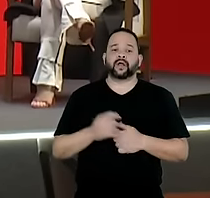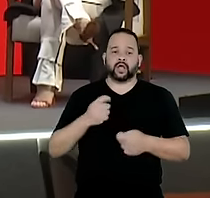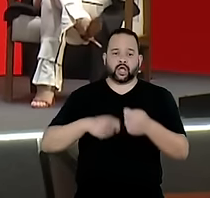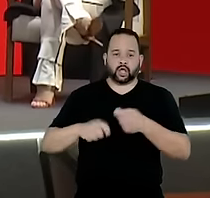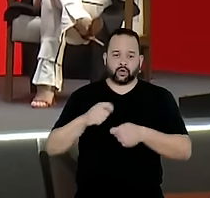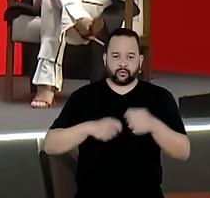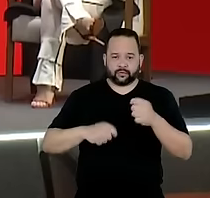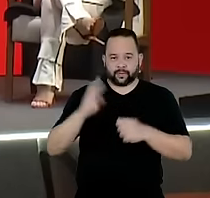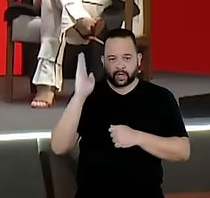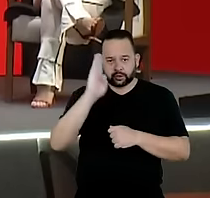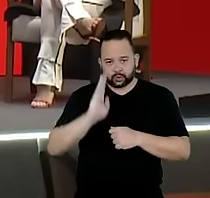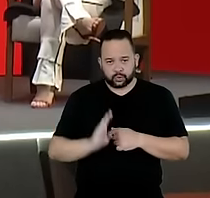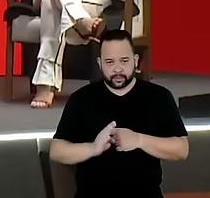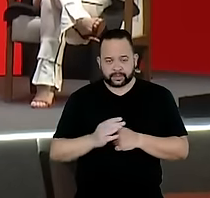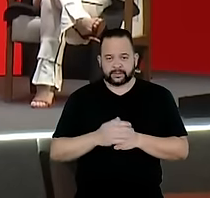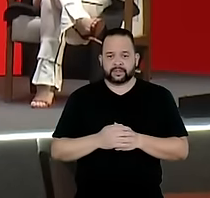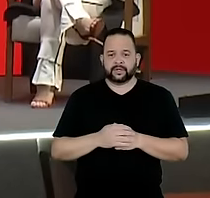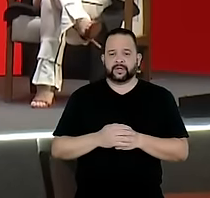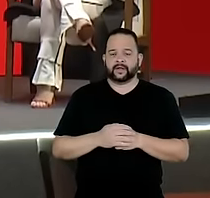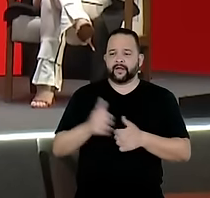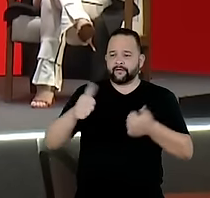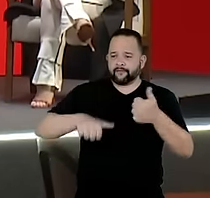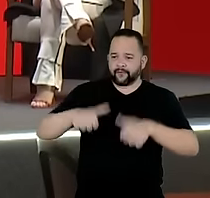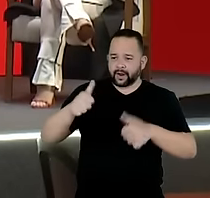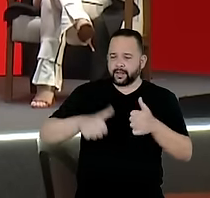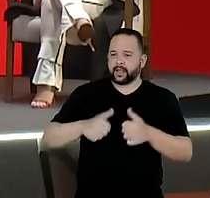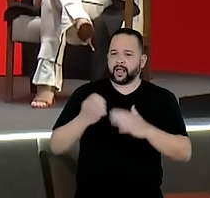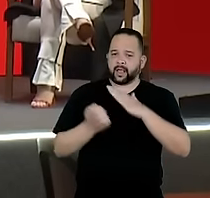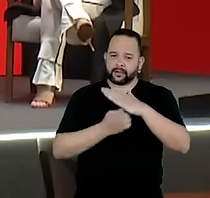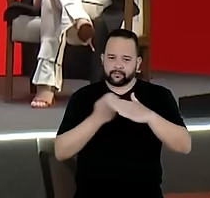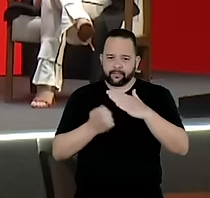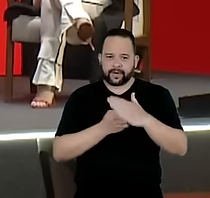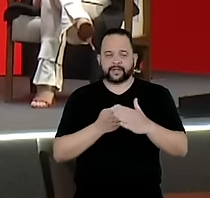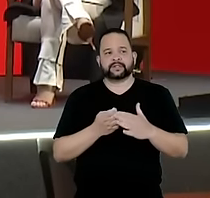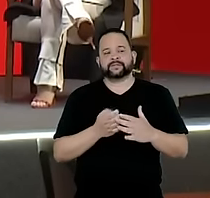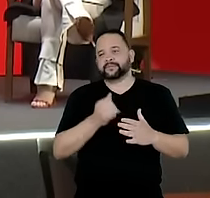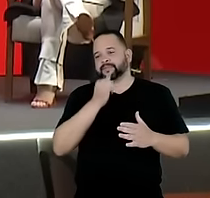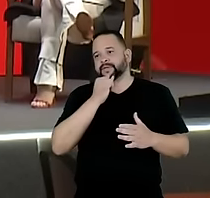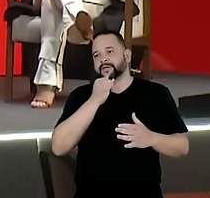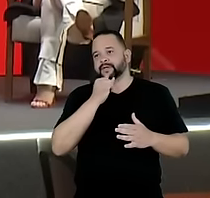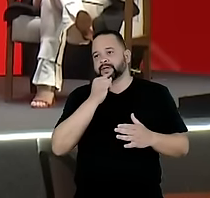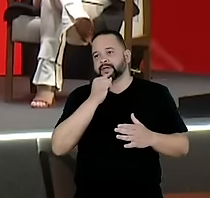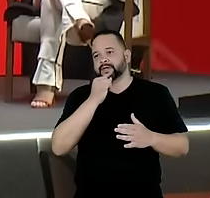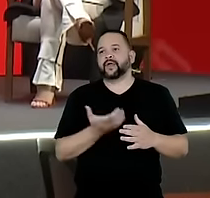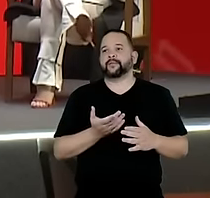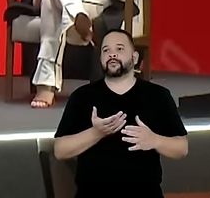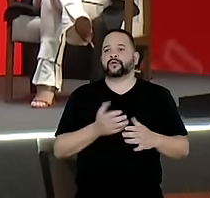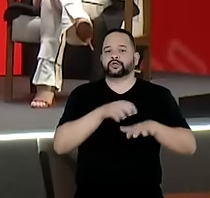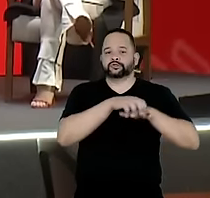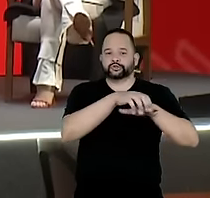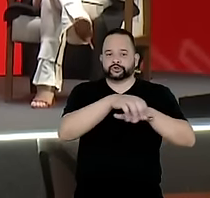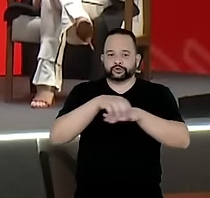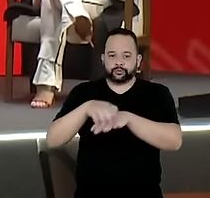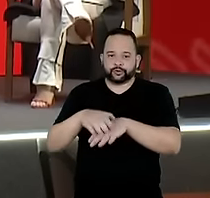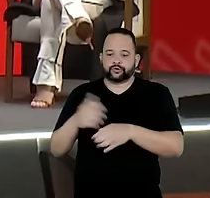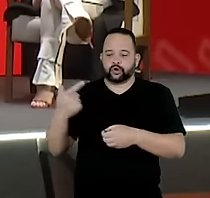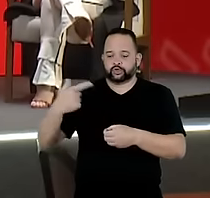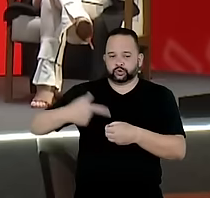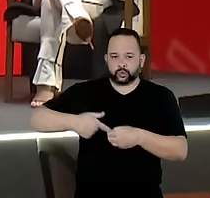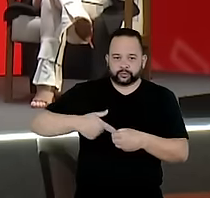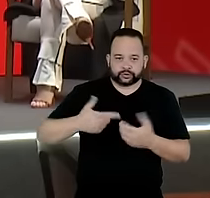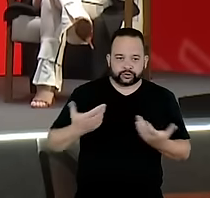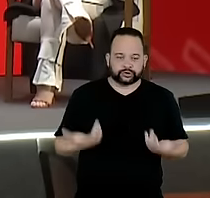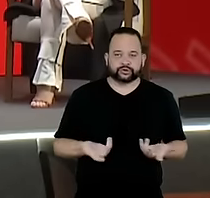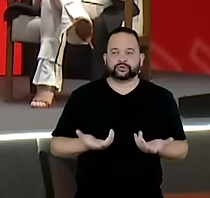bem Tem perspectivas de crescimento boa tem distribuidora de combustível tem eh um pouco uma outra varegista de marca